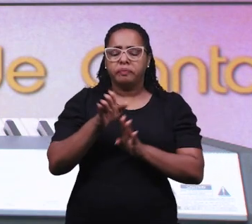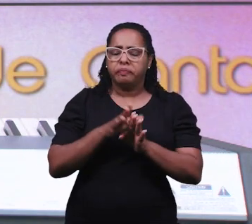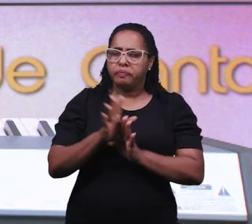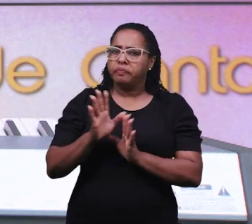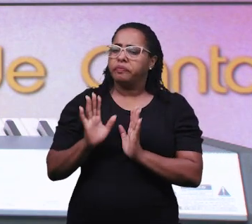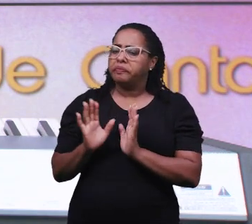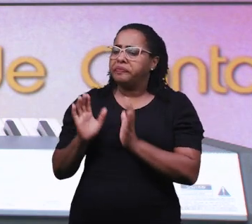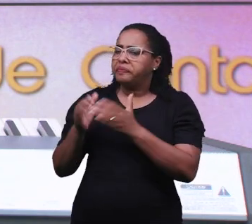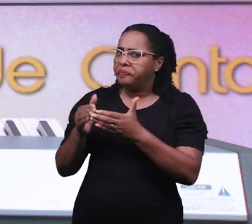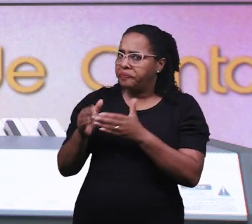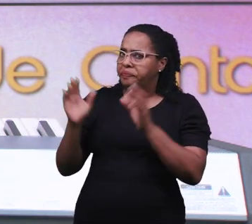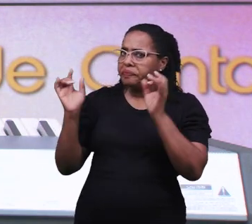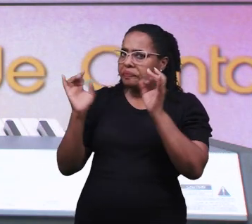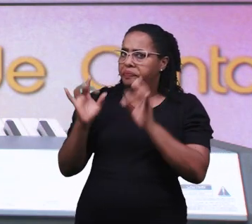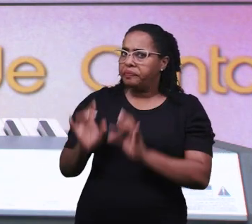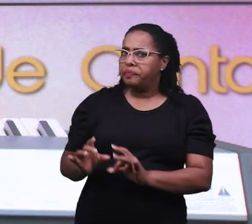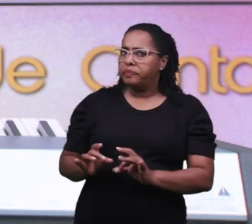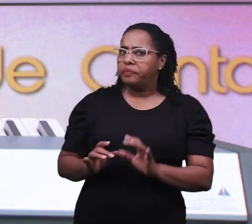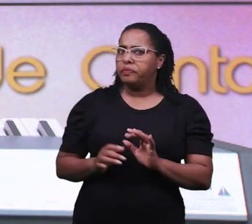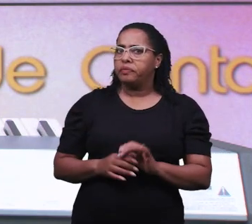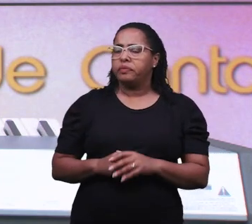finalidade específica. Por exemplo,